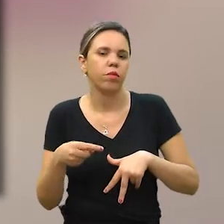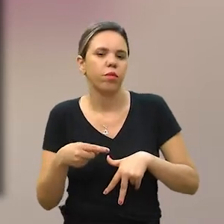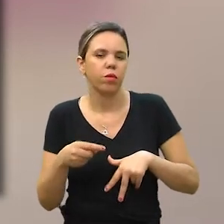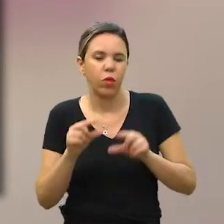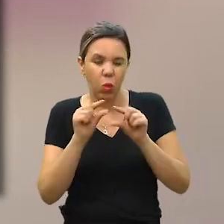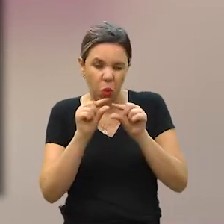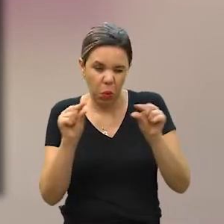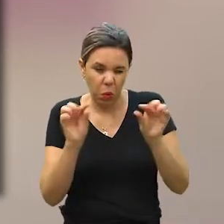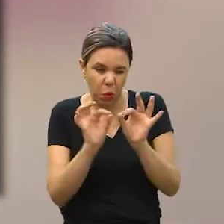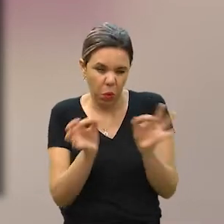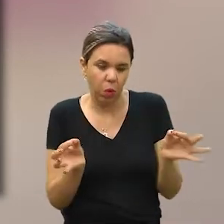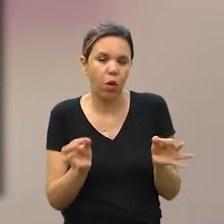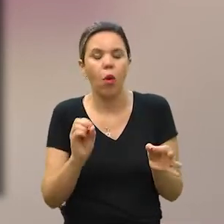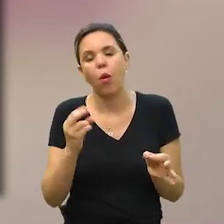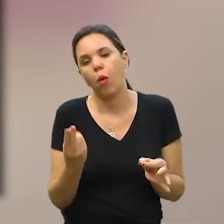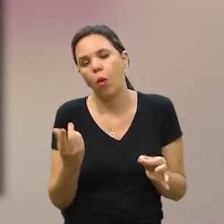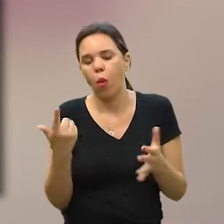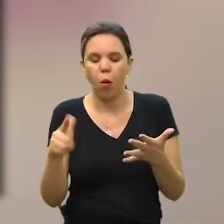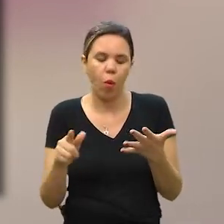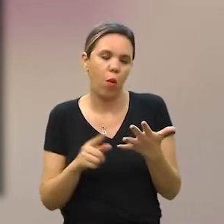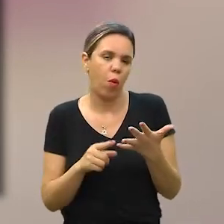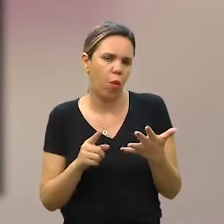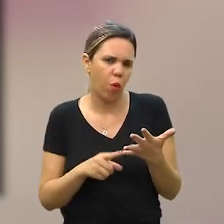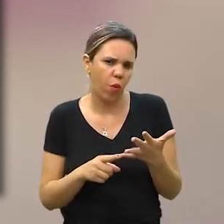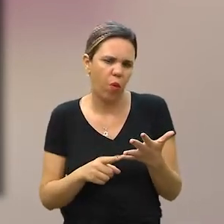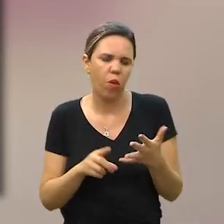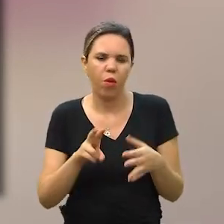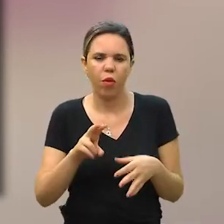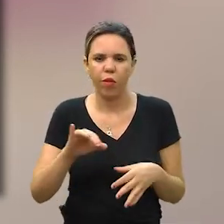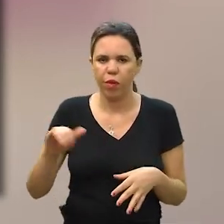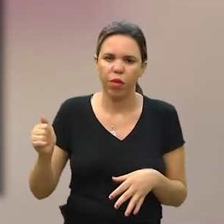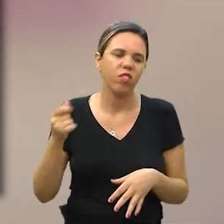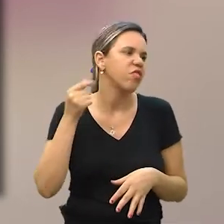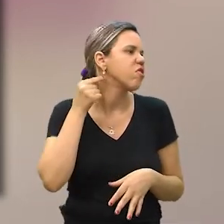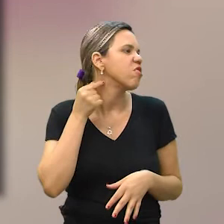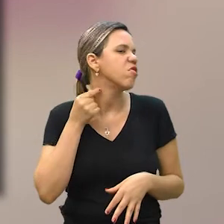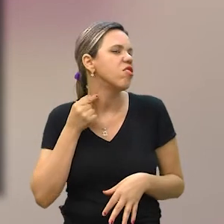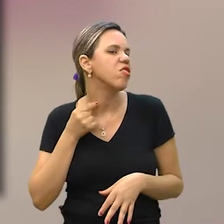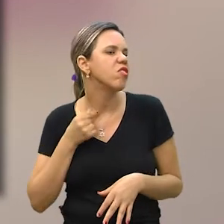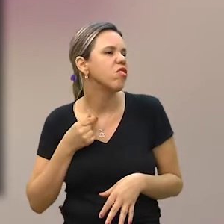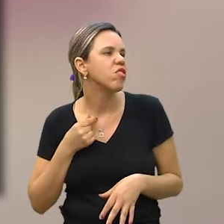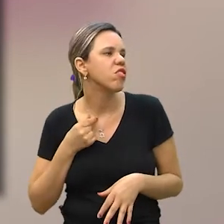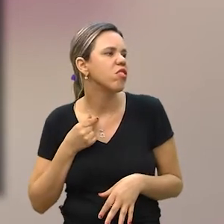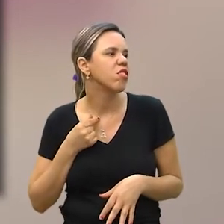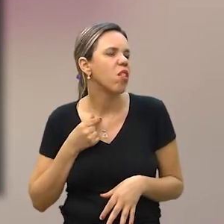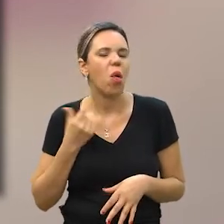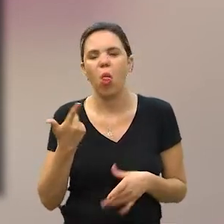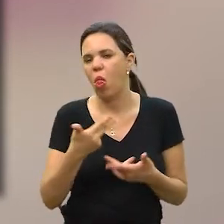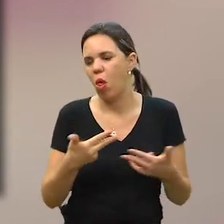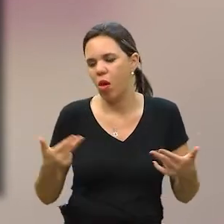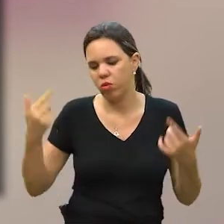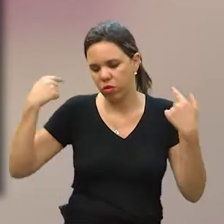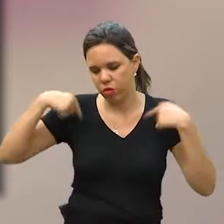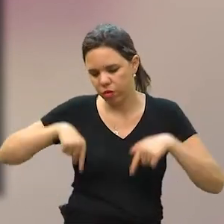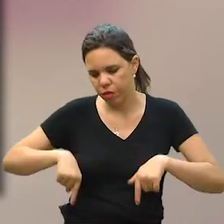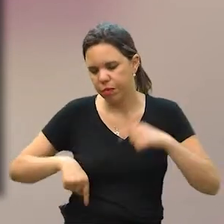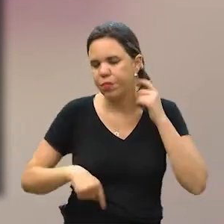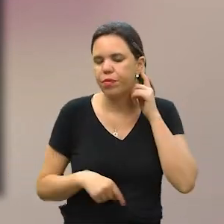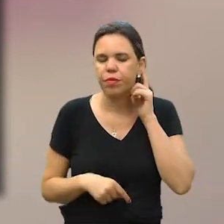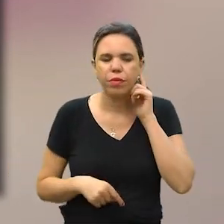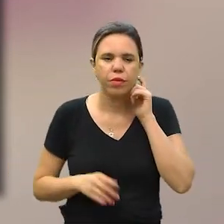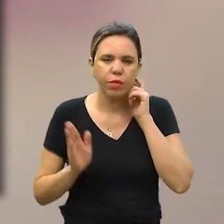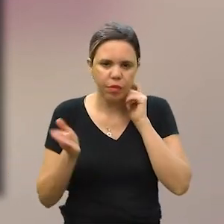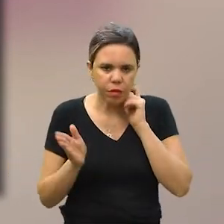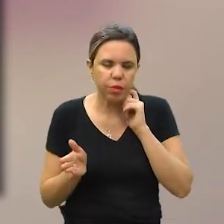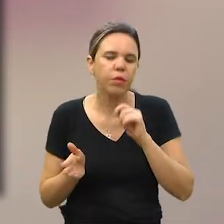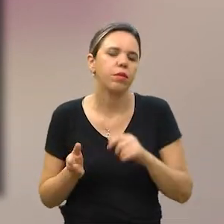trombos superficiais. Outras tromboses, como em veias da jugular, no pescoço e de outras regiões do